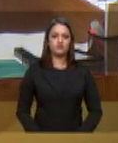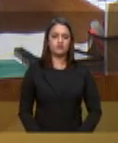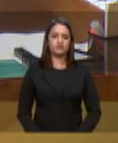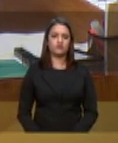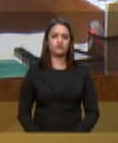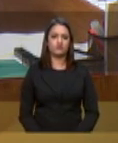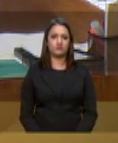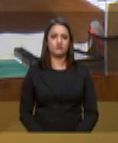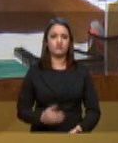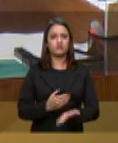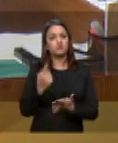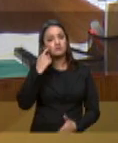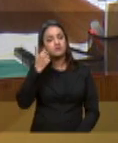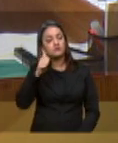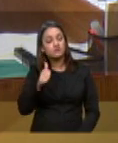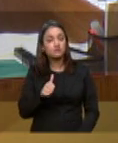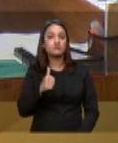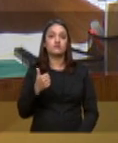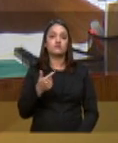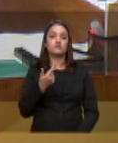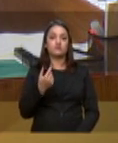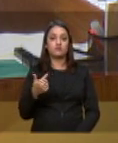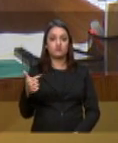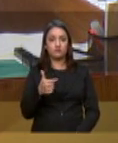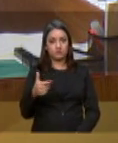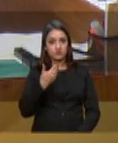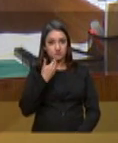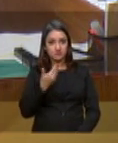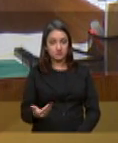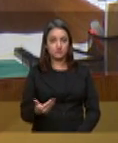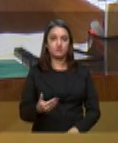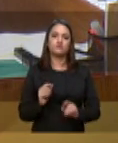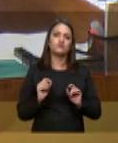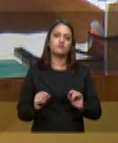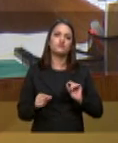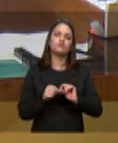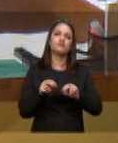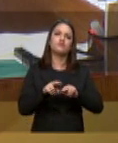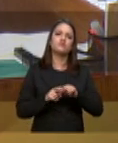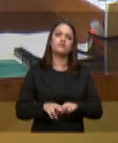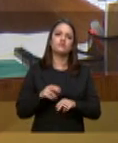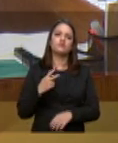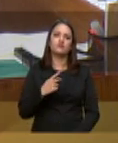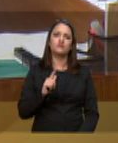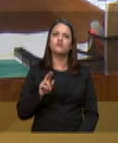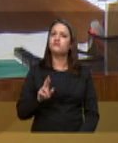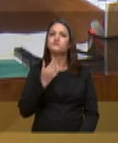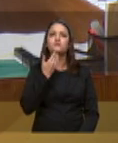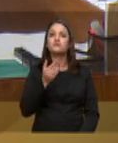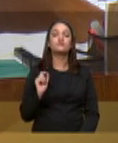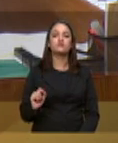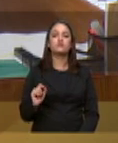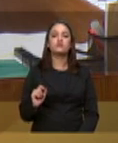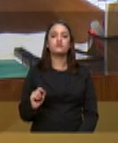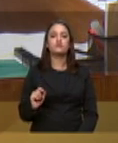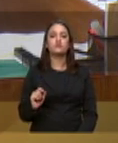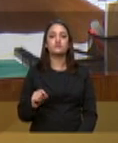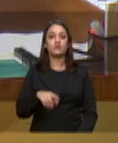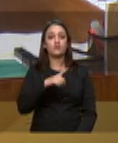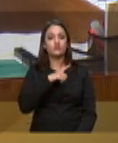Passo à análise do pedido subsidiário. Quanto ao pedido subsidiário formulado pelo requerente, qual seja, de